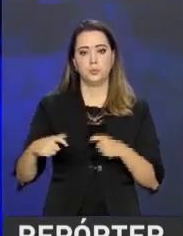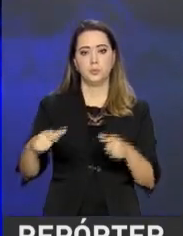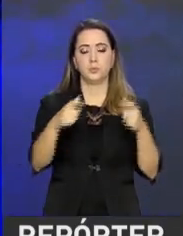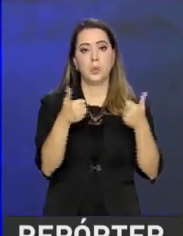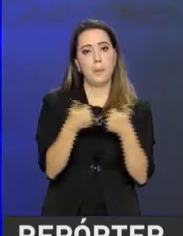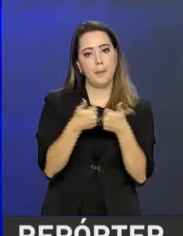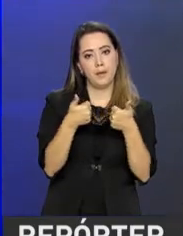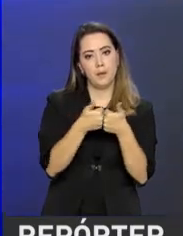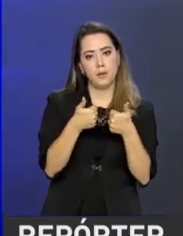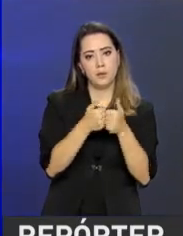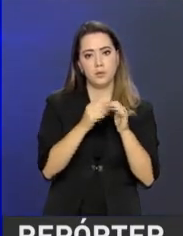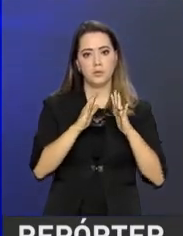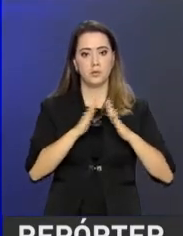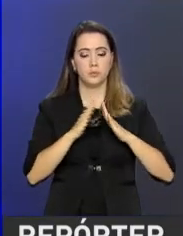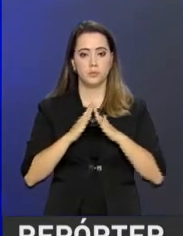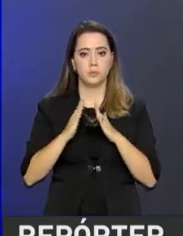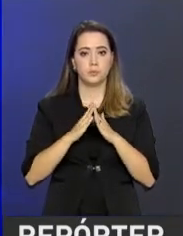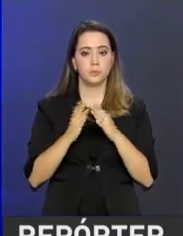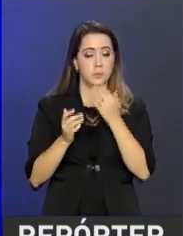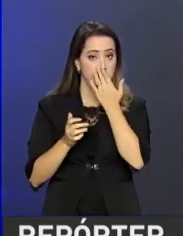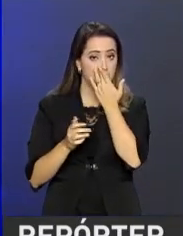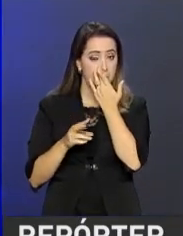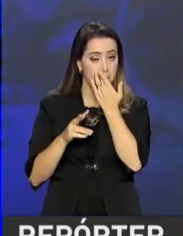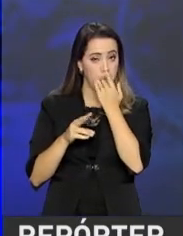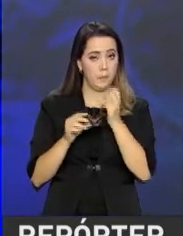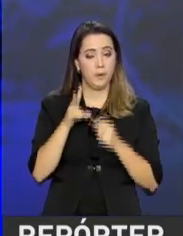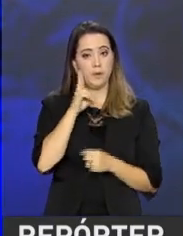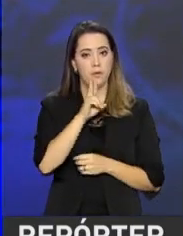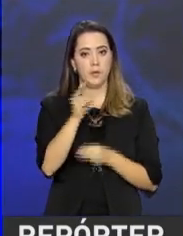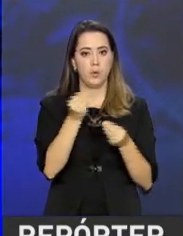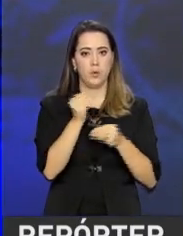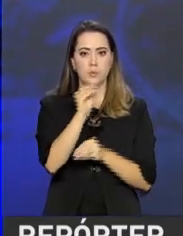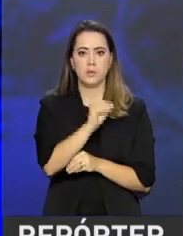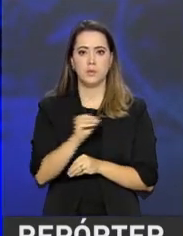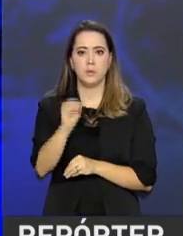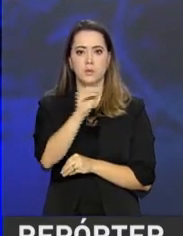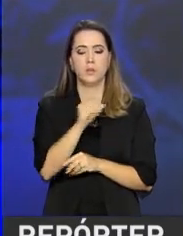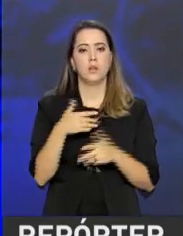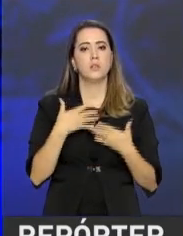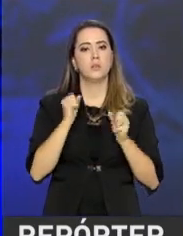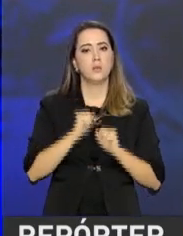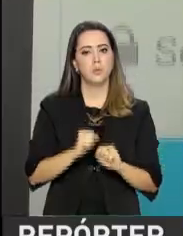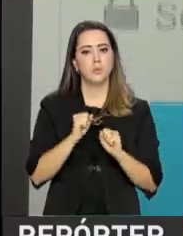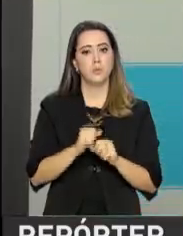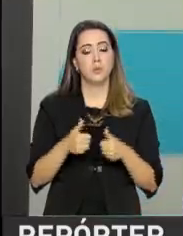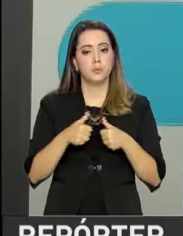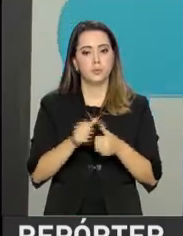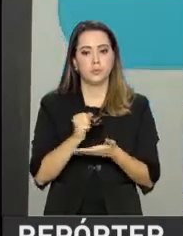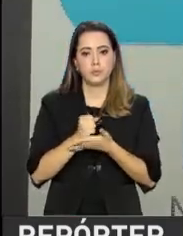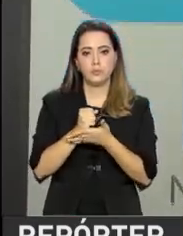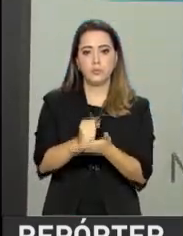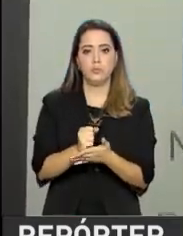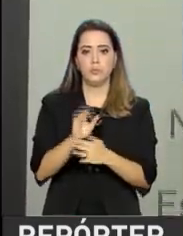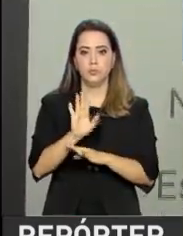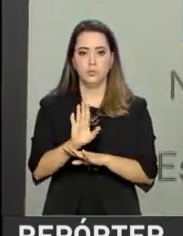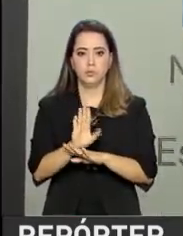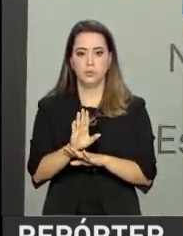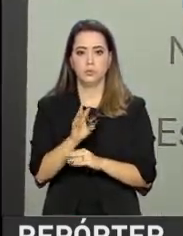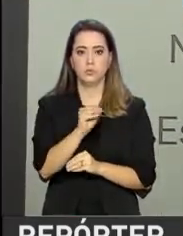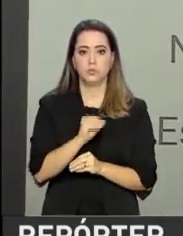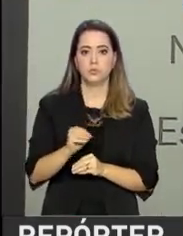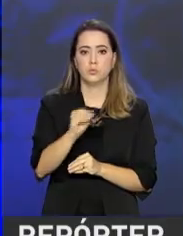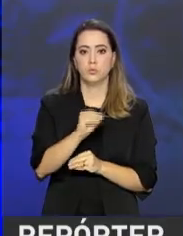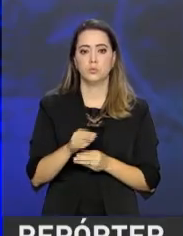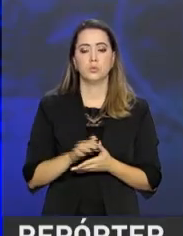nascentes próximas da localidade onde estão, verificam o estado de preservação e podem se colocar à disposição para